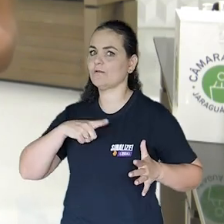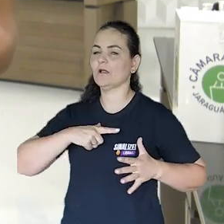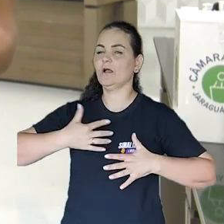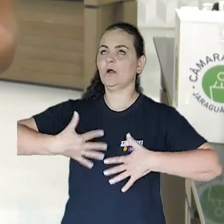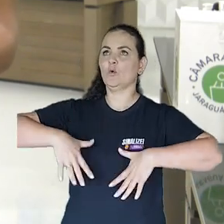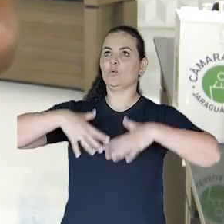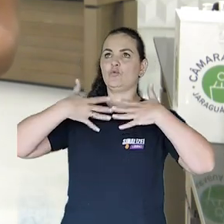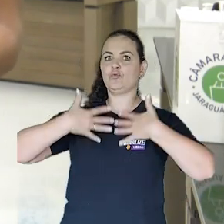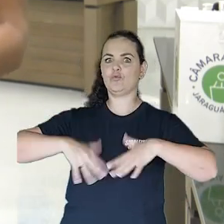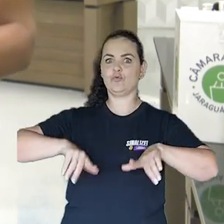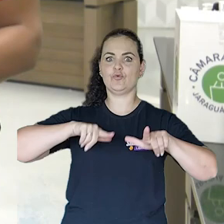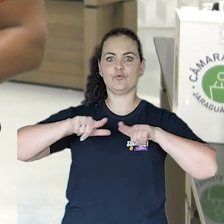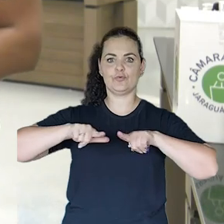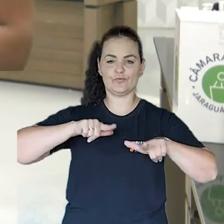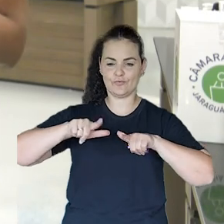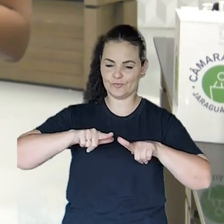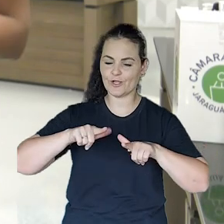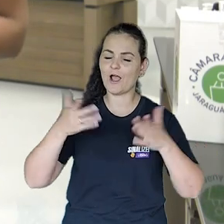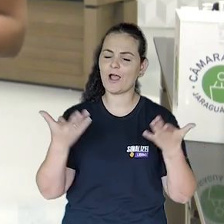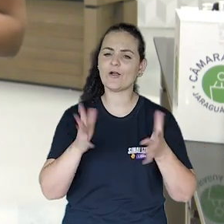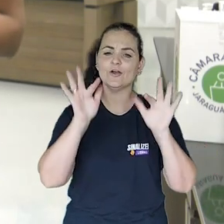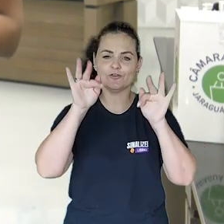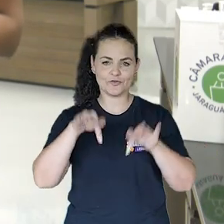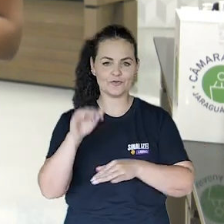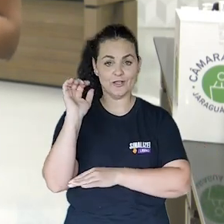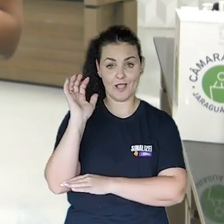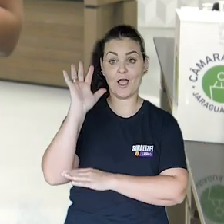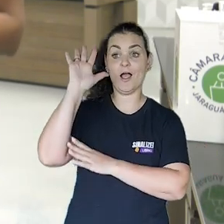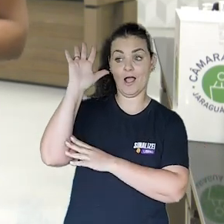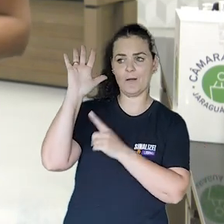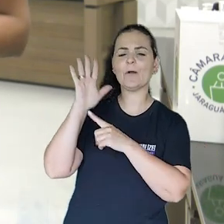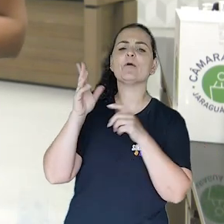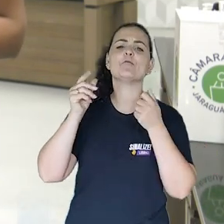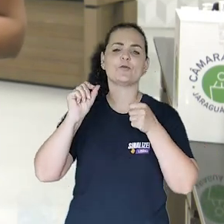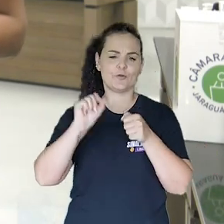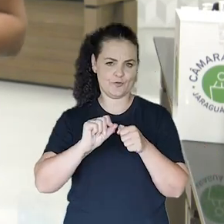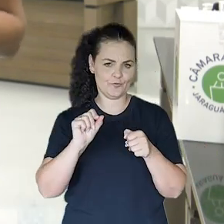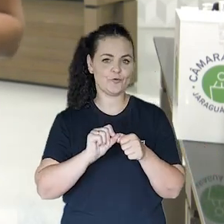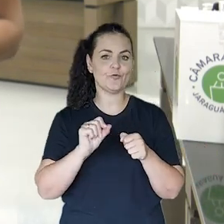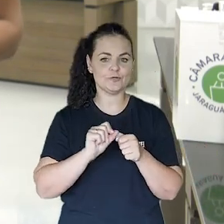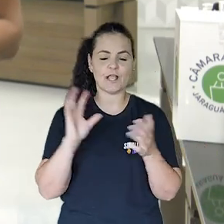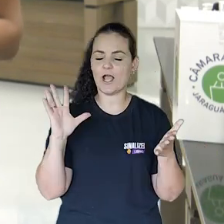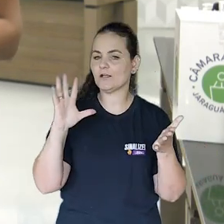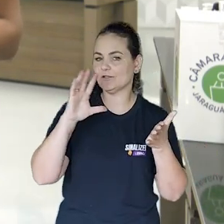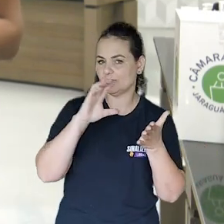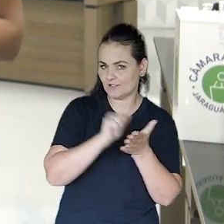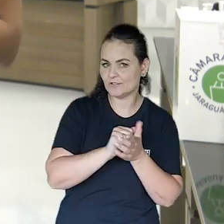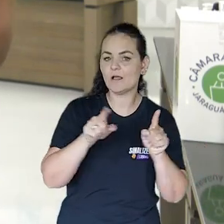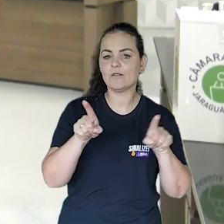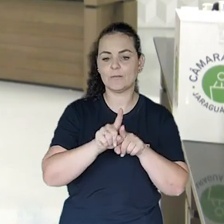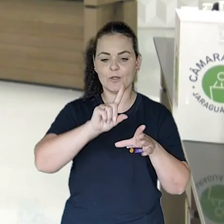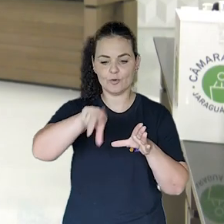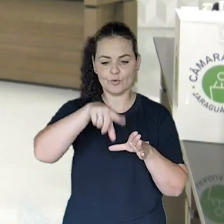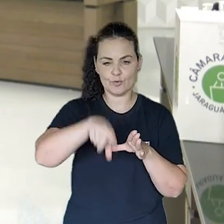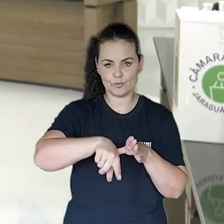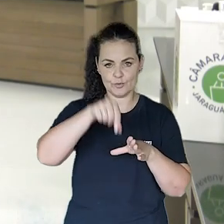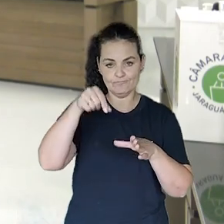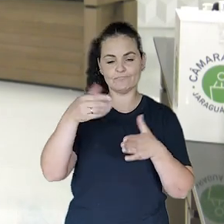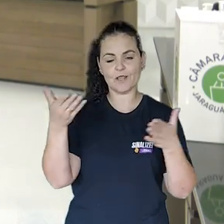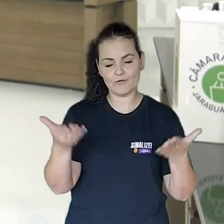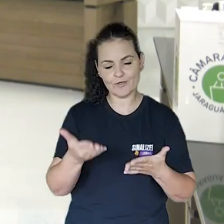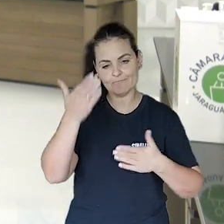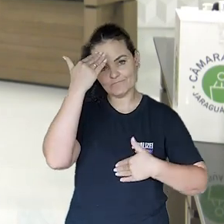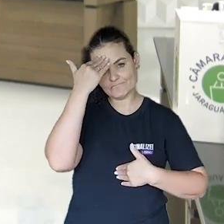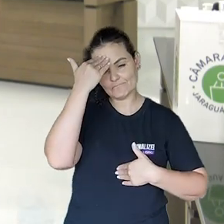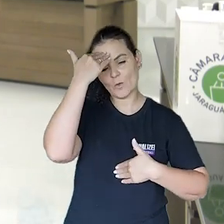por meio das inscrições e sorteio. Então fica aqui o nosso muito obrigado às escolas que participaram e que